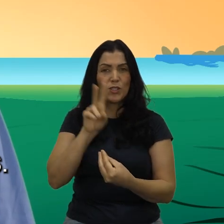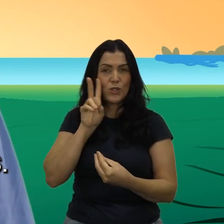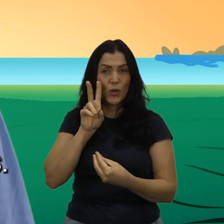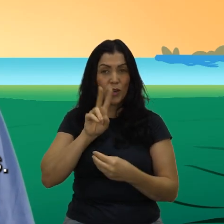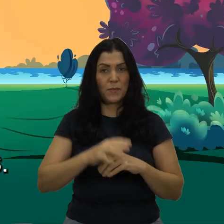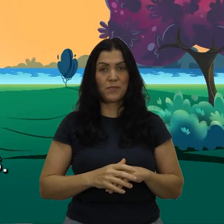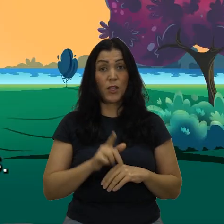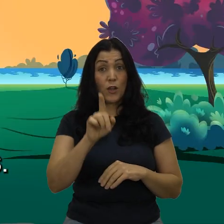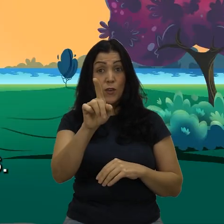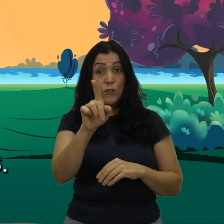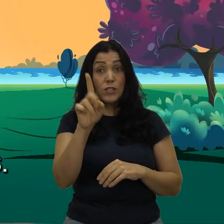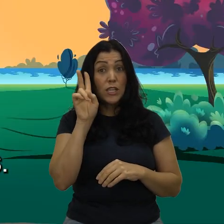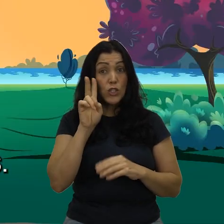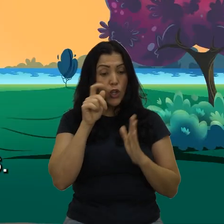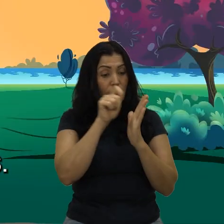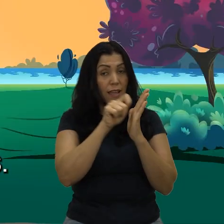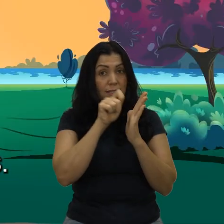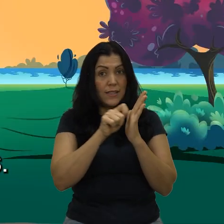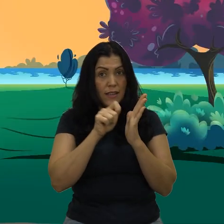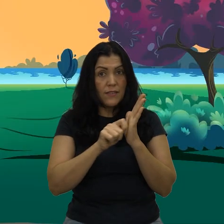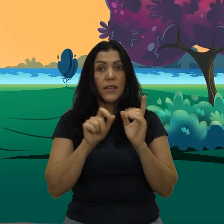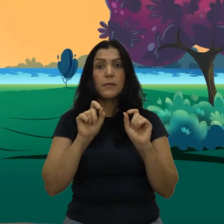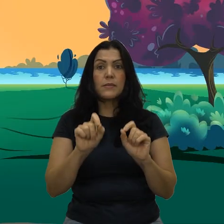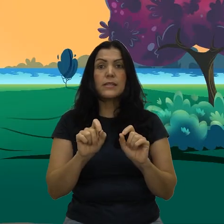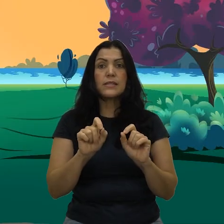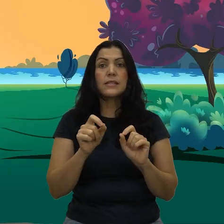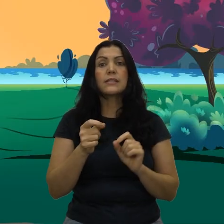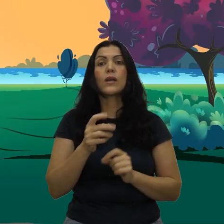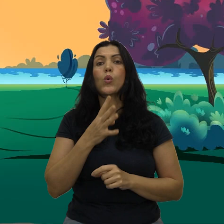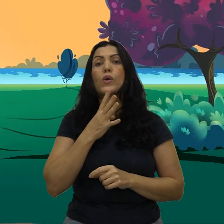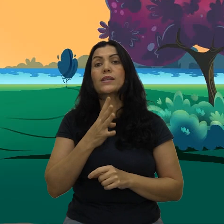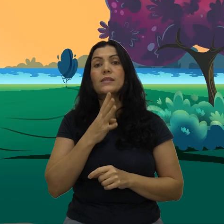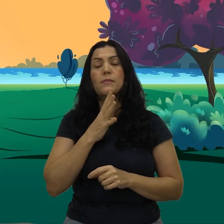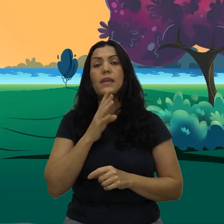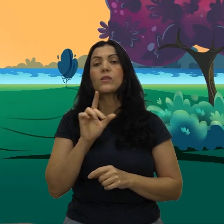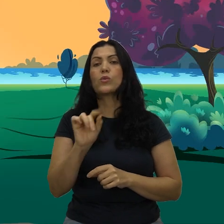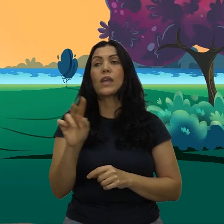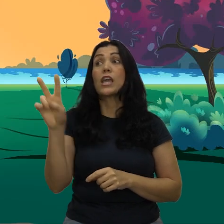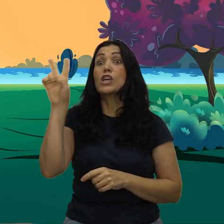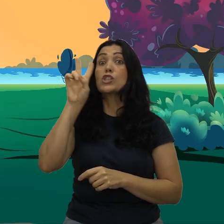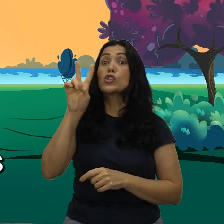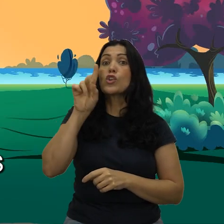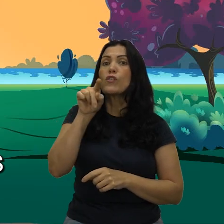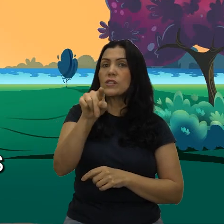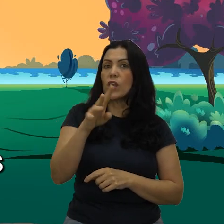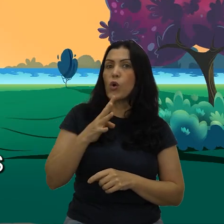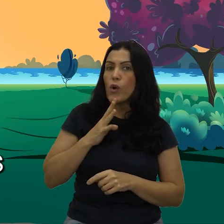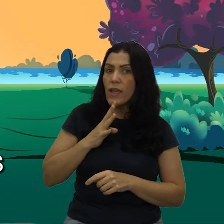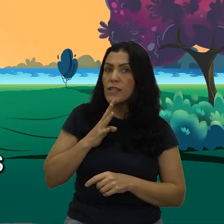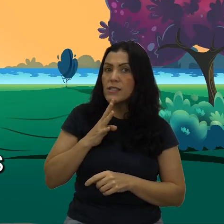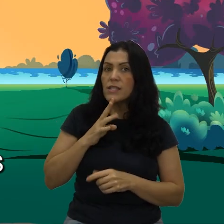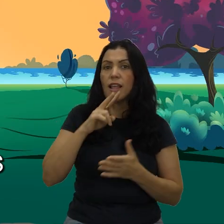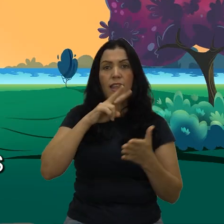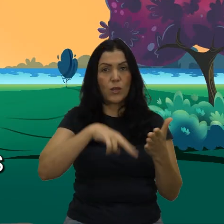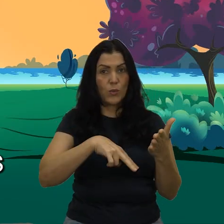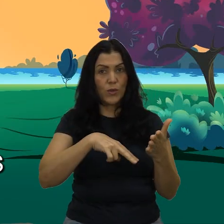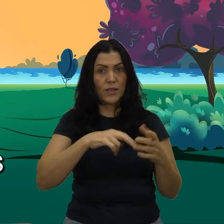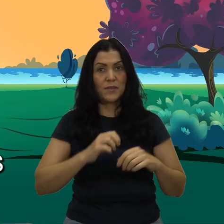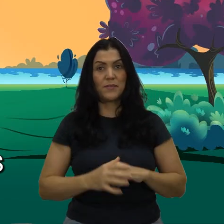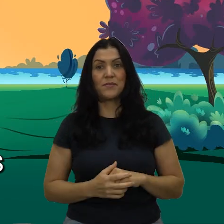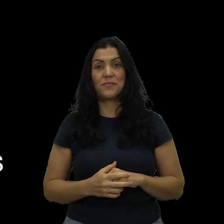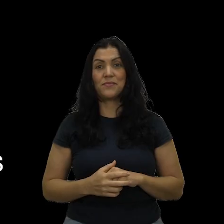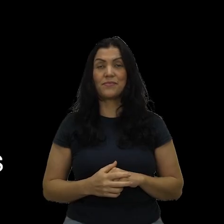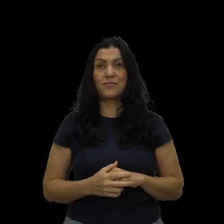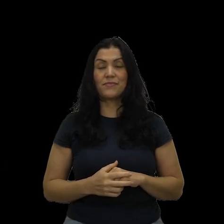desses elementos. Mas para escrever um roteiro é preciso ter repertório e a melhor fonte de todas são as histórias que conhecemos por meio